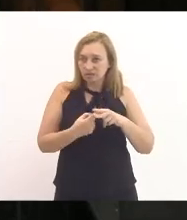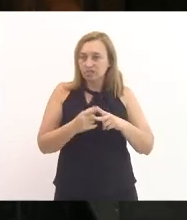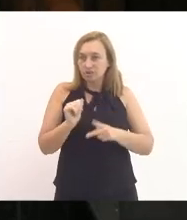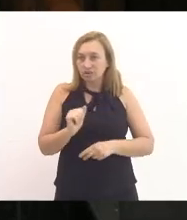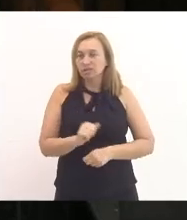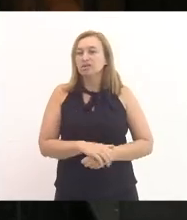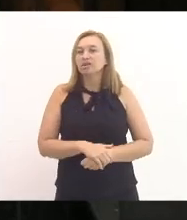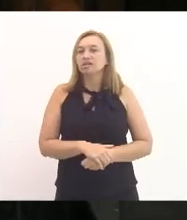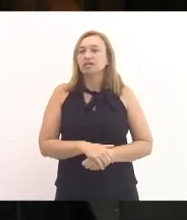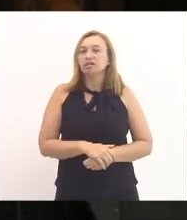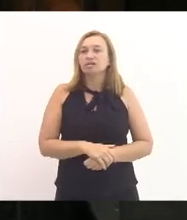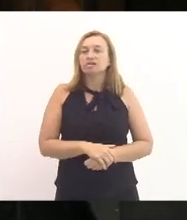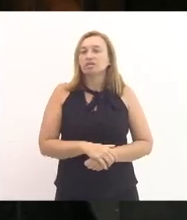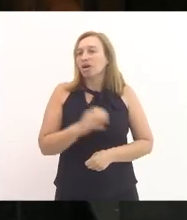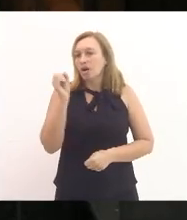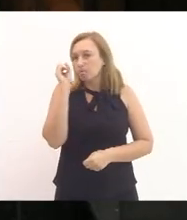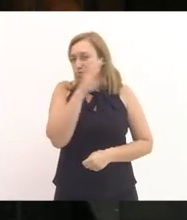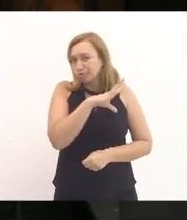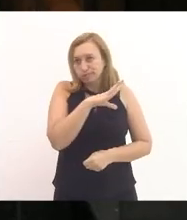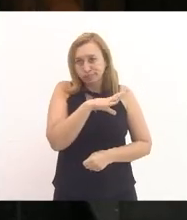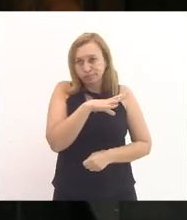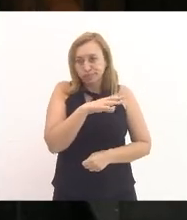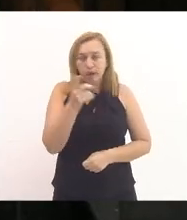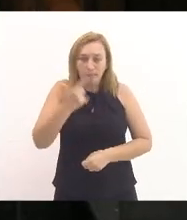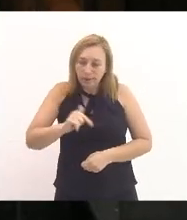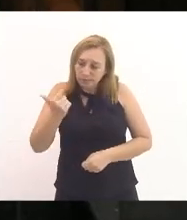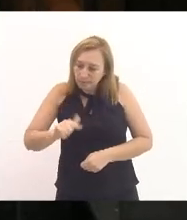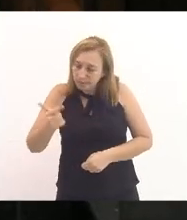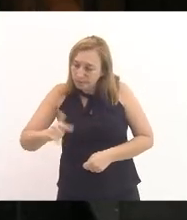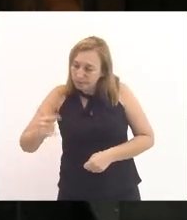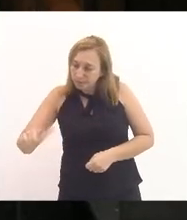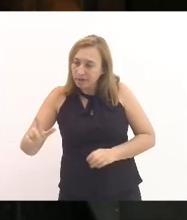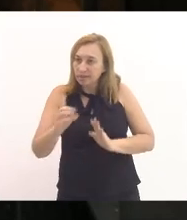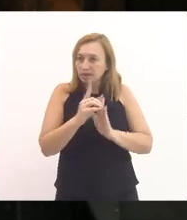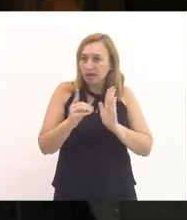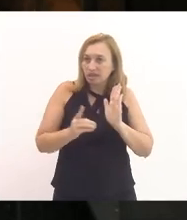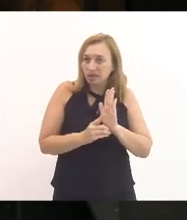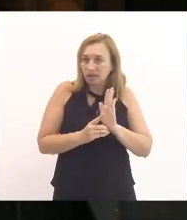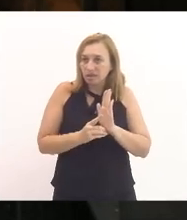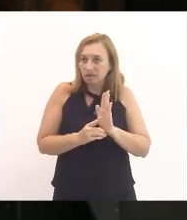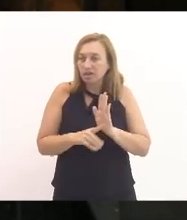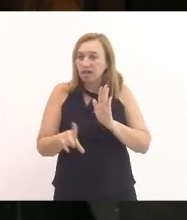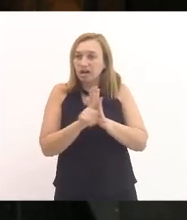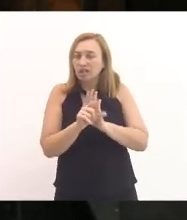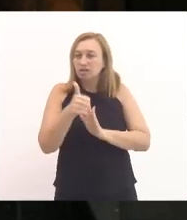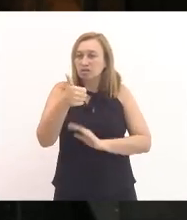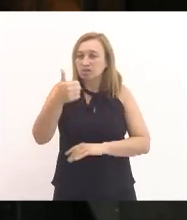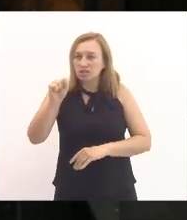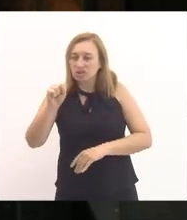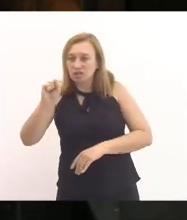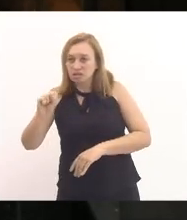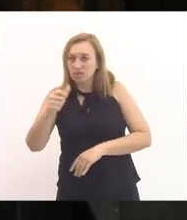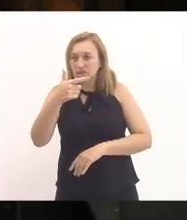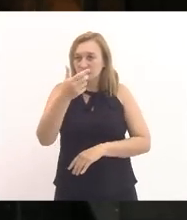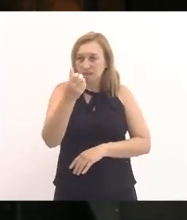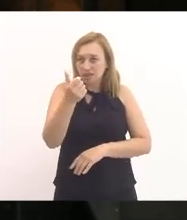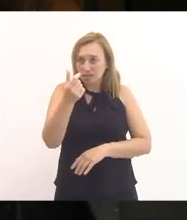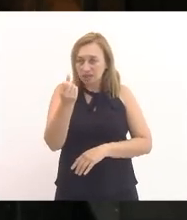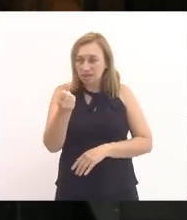ou não completamente absurda repete o decreto-lei 218/75